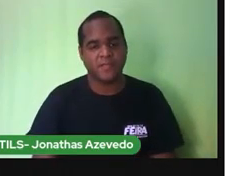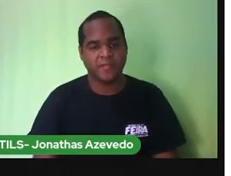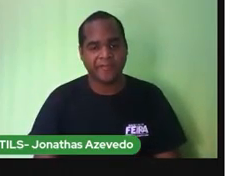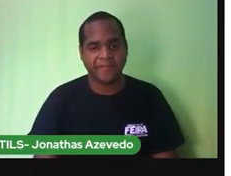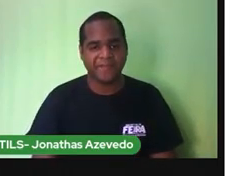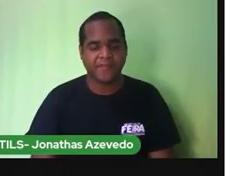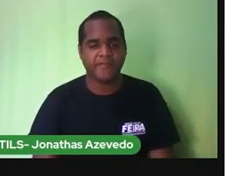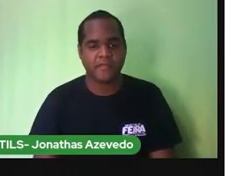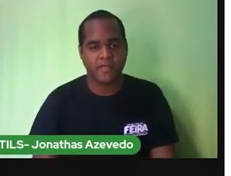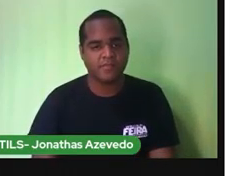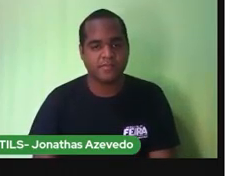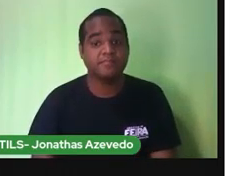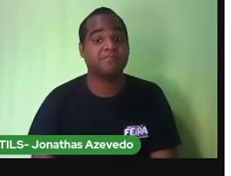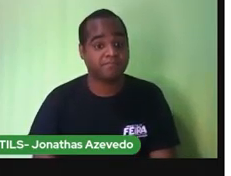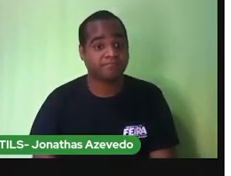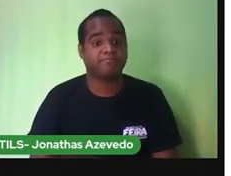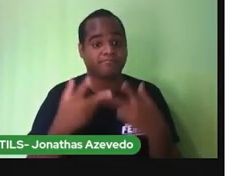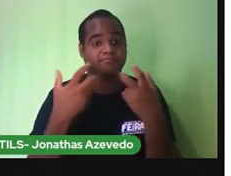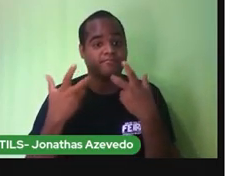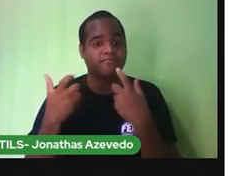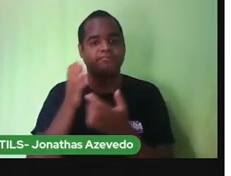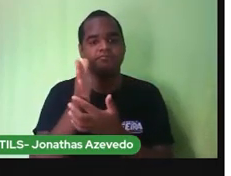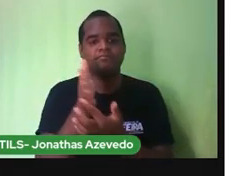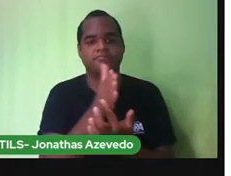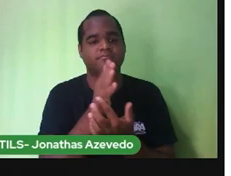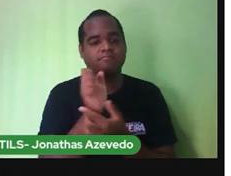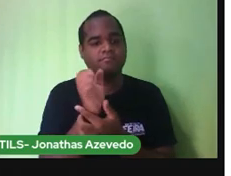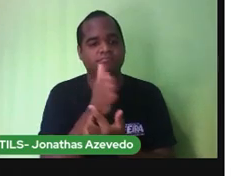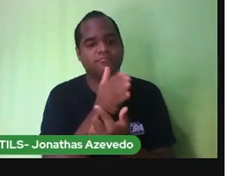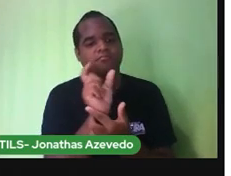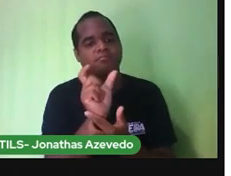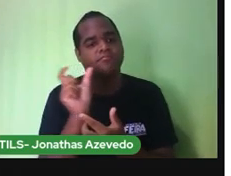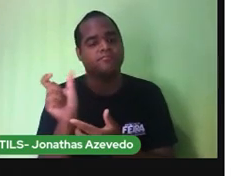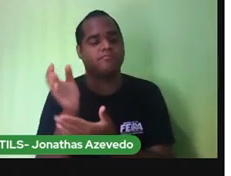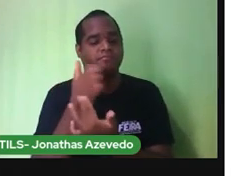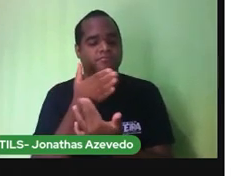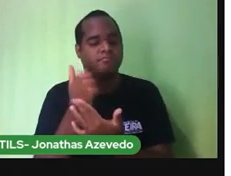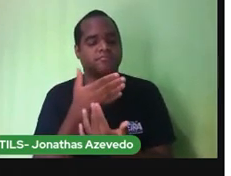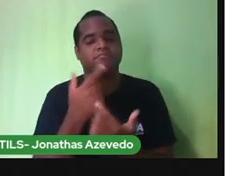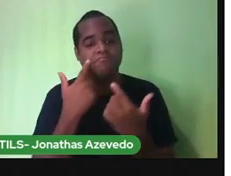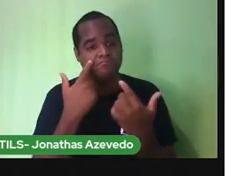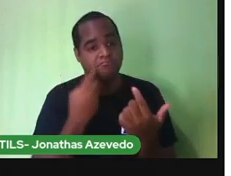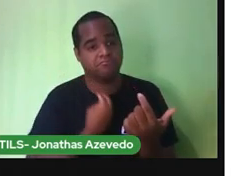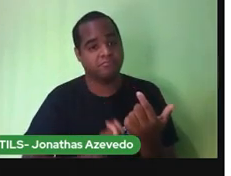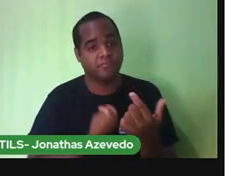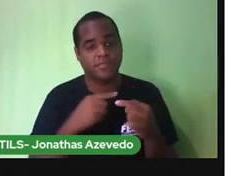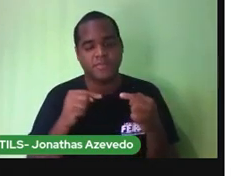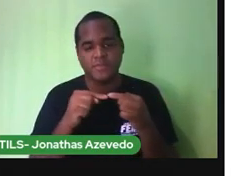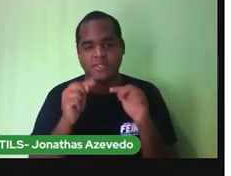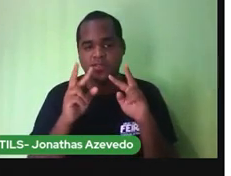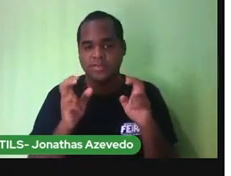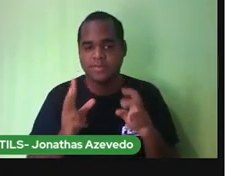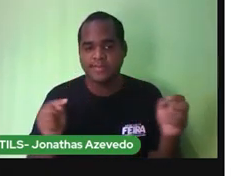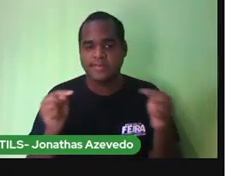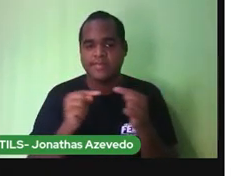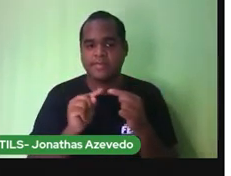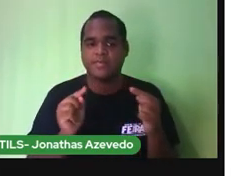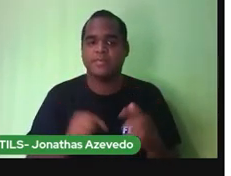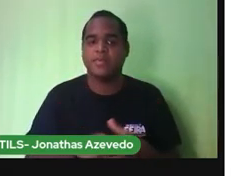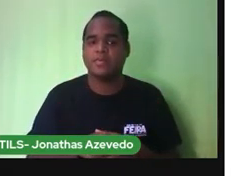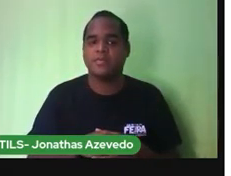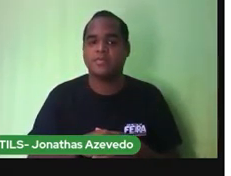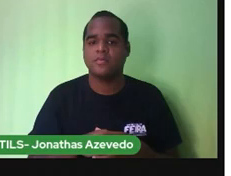Olha só o espaço em pés palavras deixa o texto mais bonito